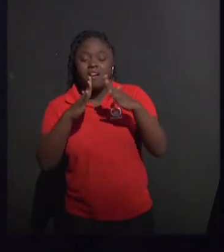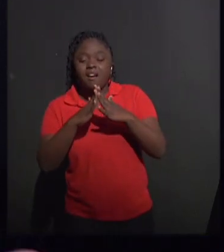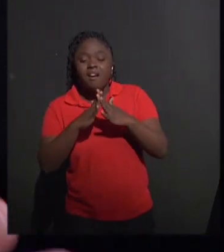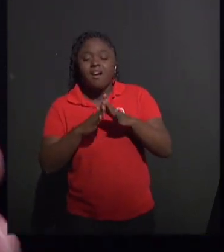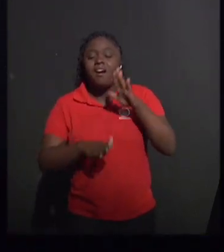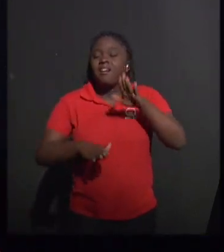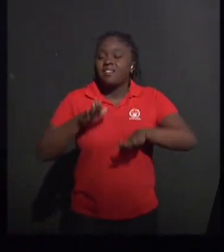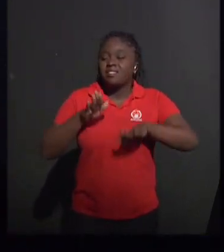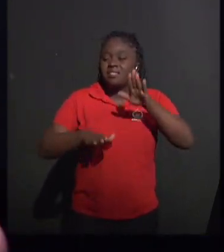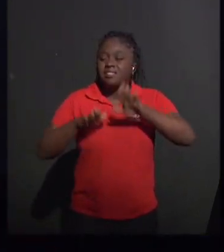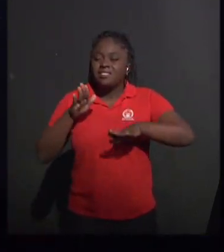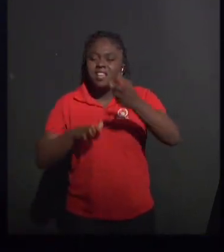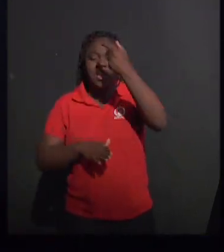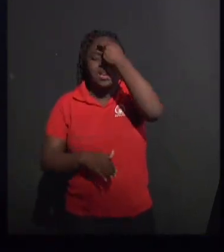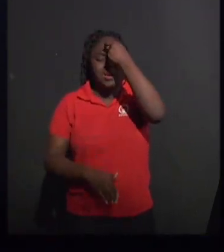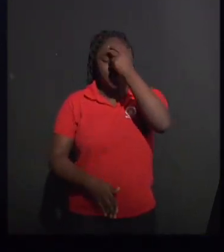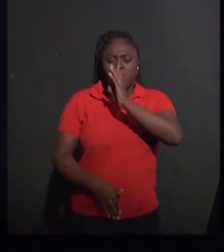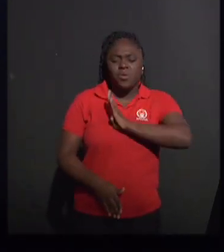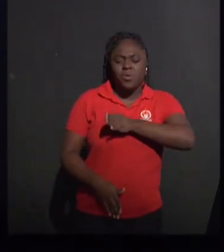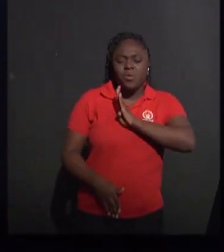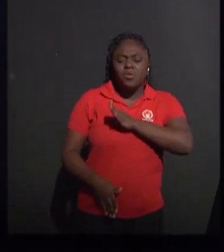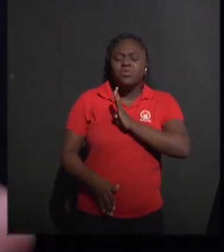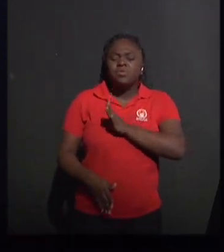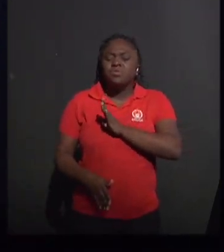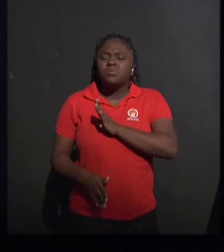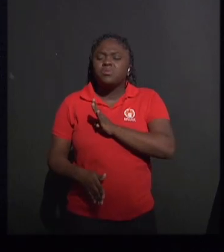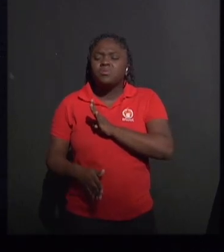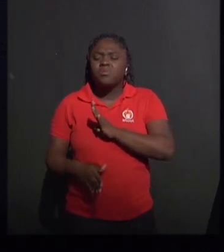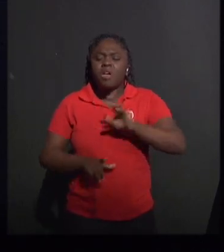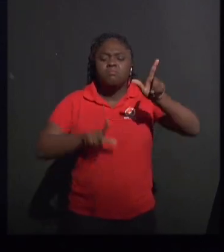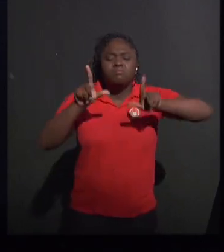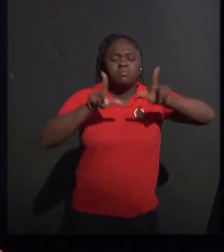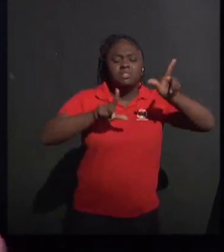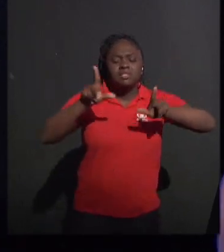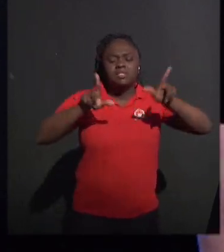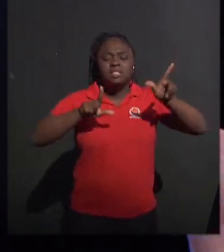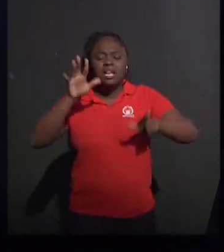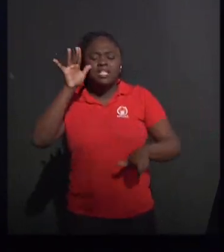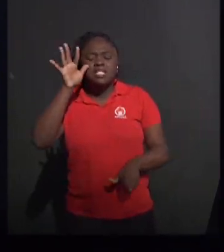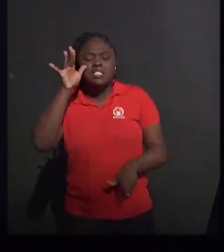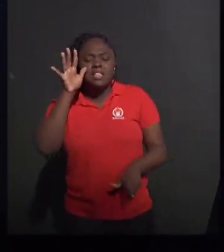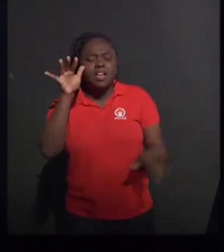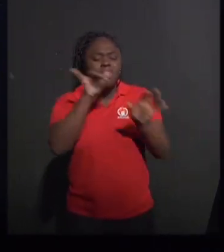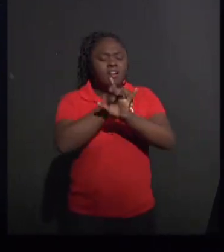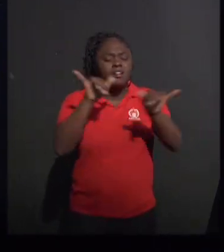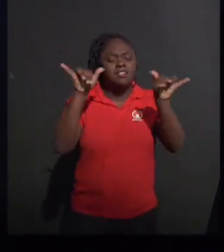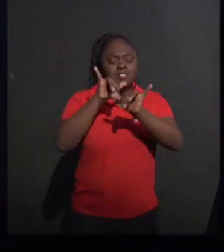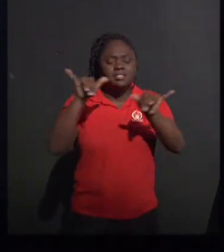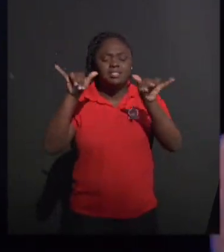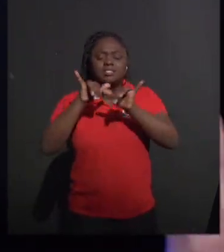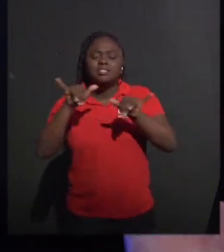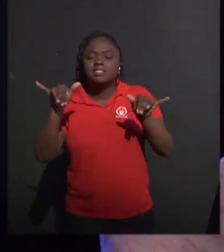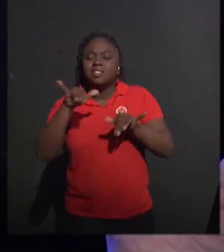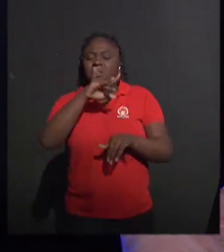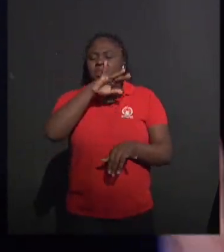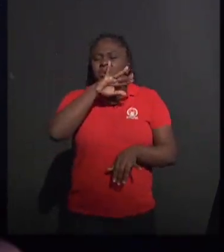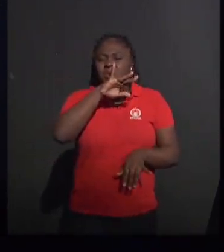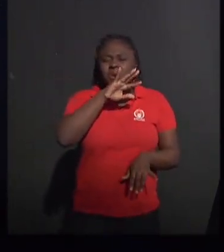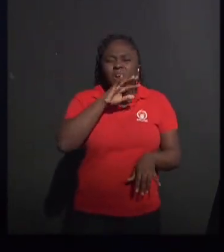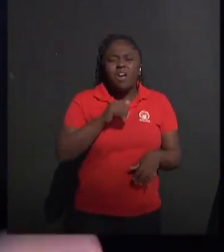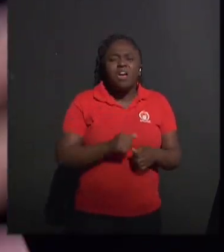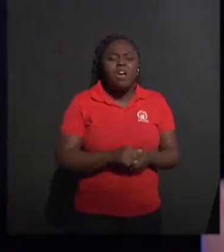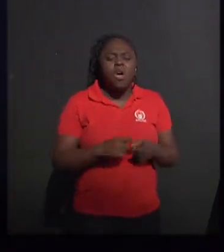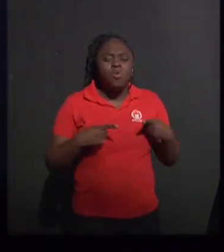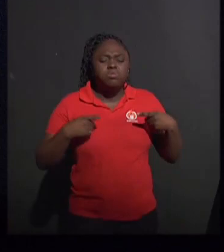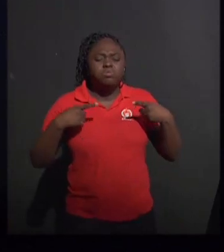muitas vezes a cabeça e o coração por televisões, por notícias, Senhor, tantas